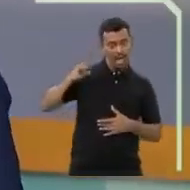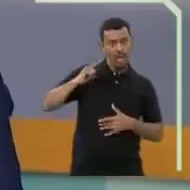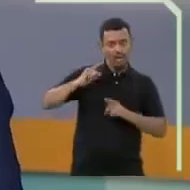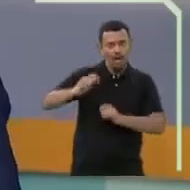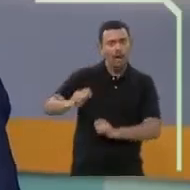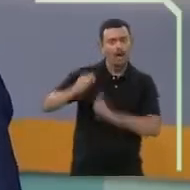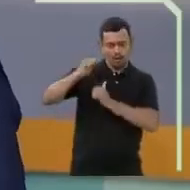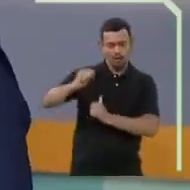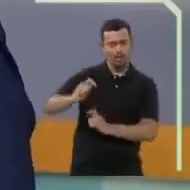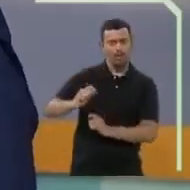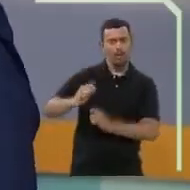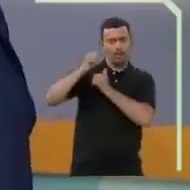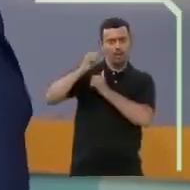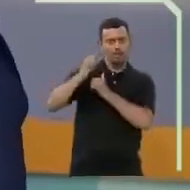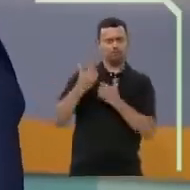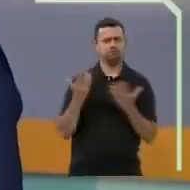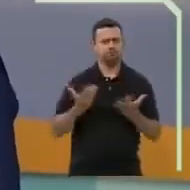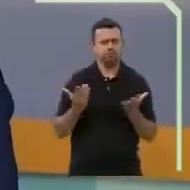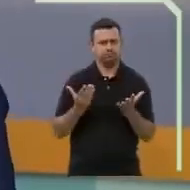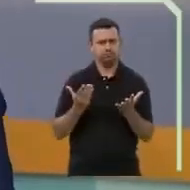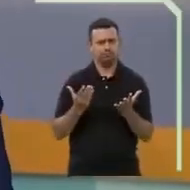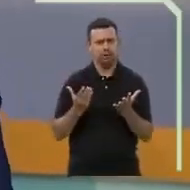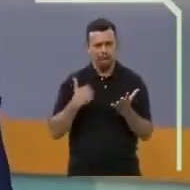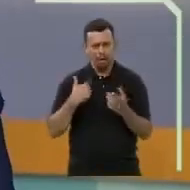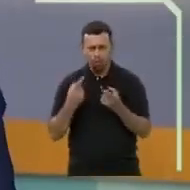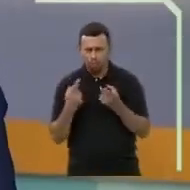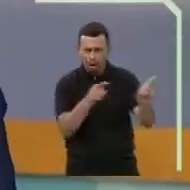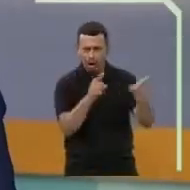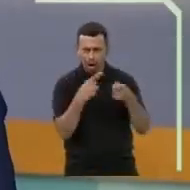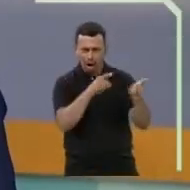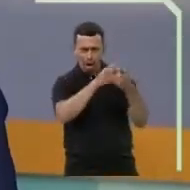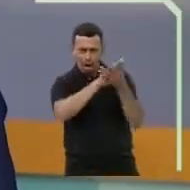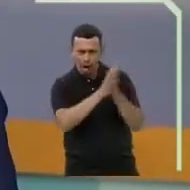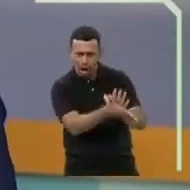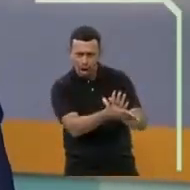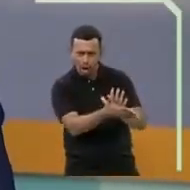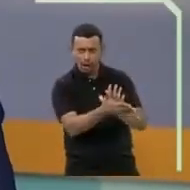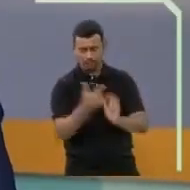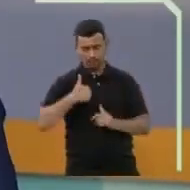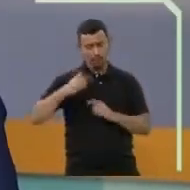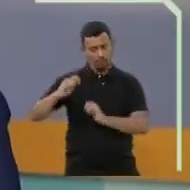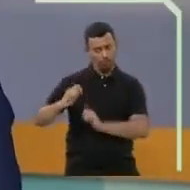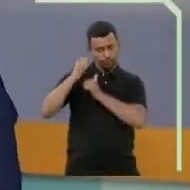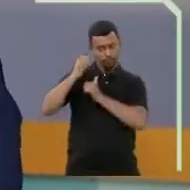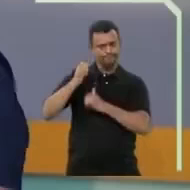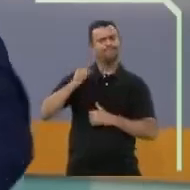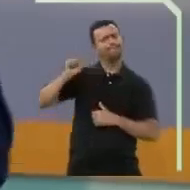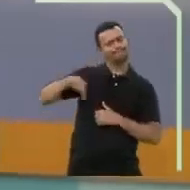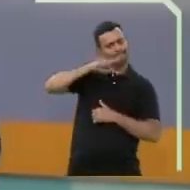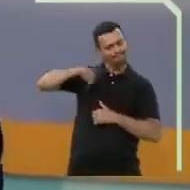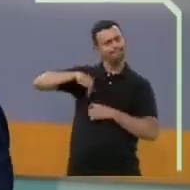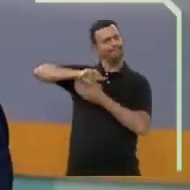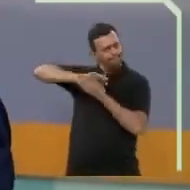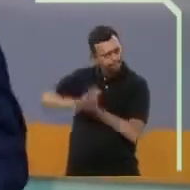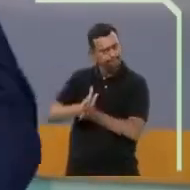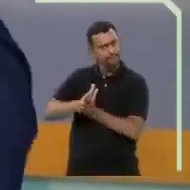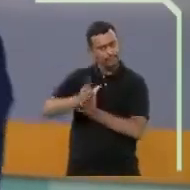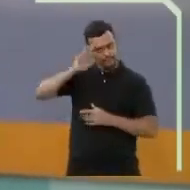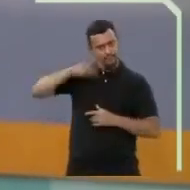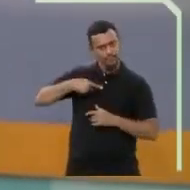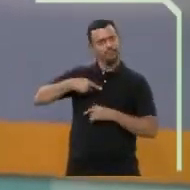devemos, antes de combater dos outros, eliminar os nossos próprios privilégios. E assim tenho